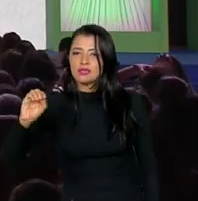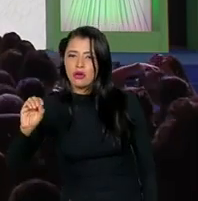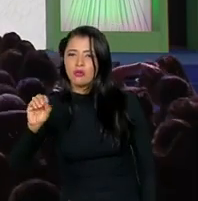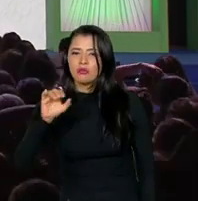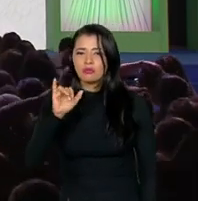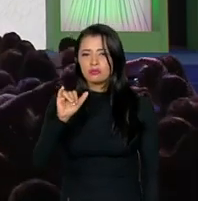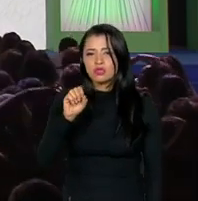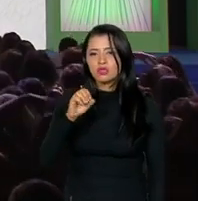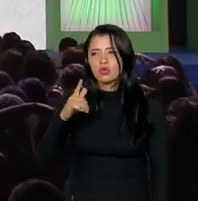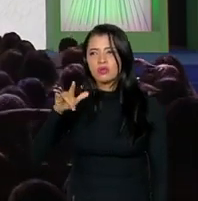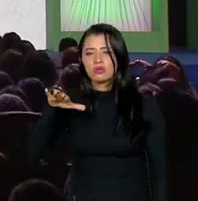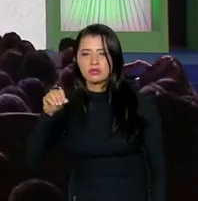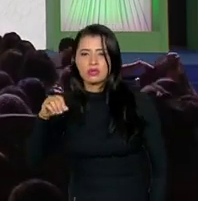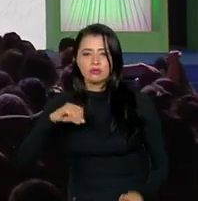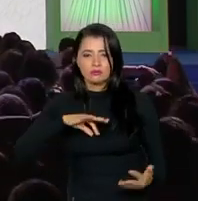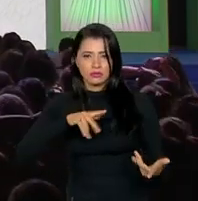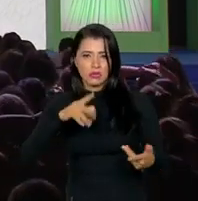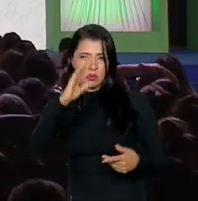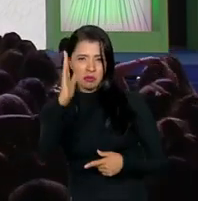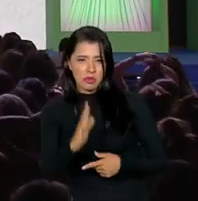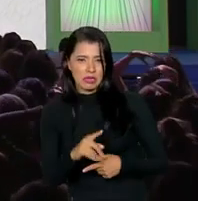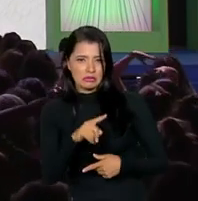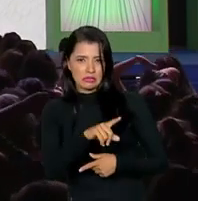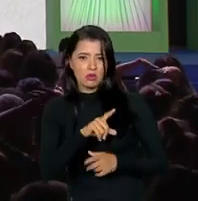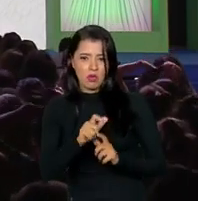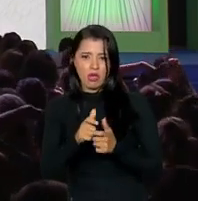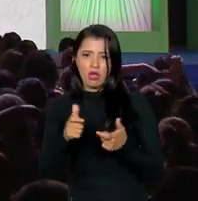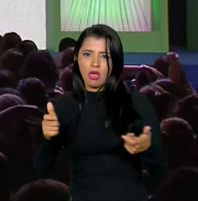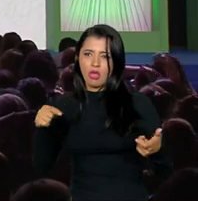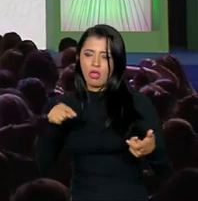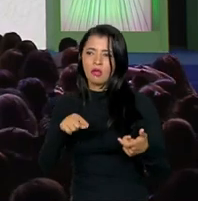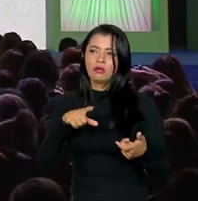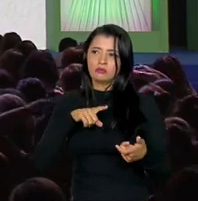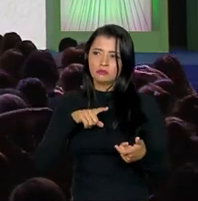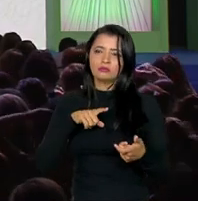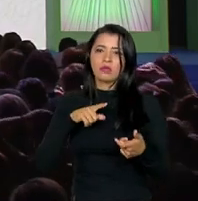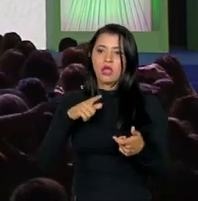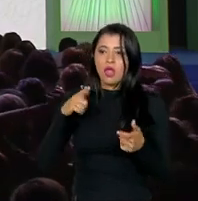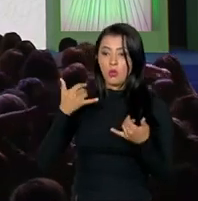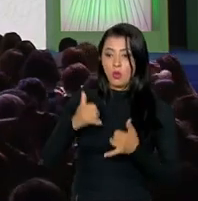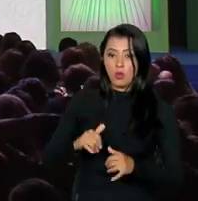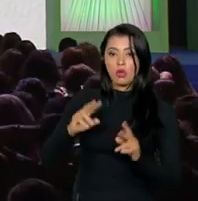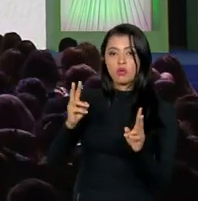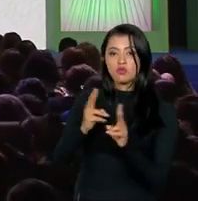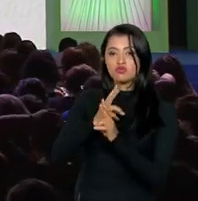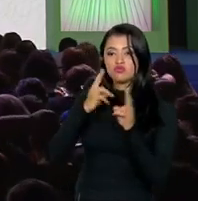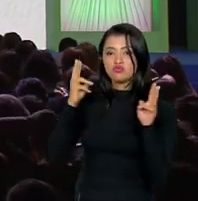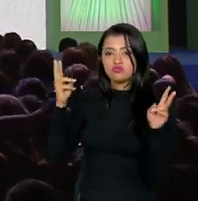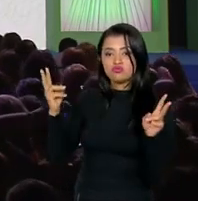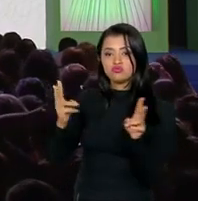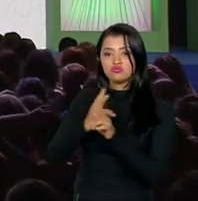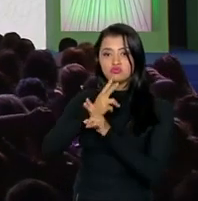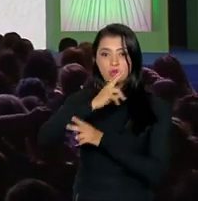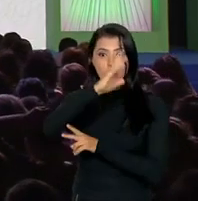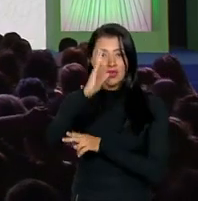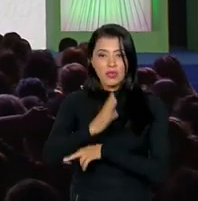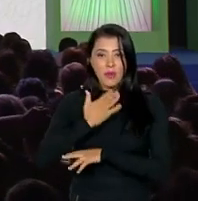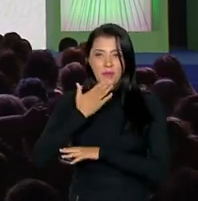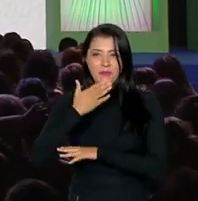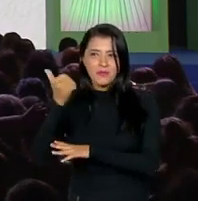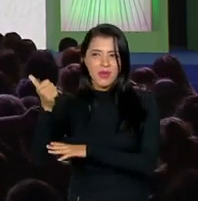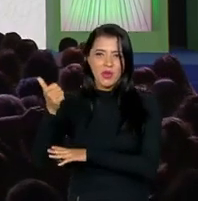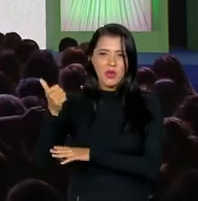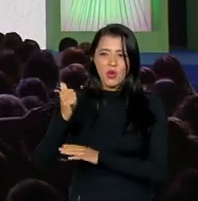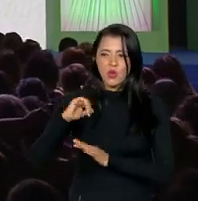que a maior parte do globo terrestre. A eólica, os ventos brasileiros estão entre os melhores do mundo